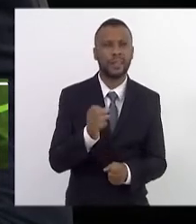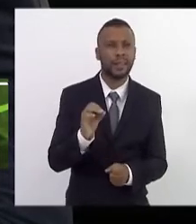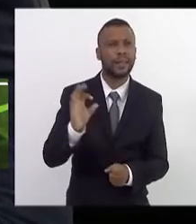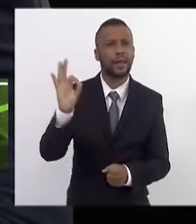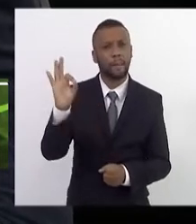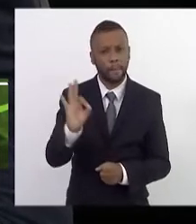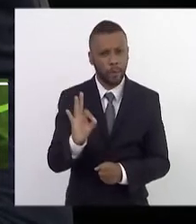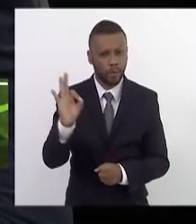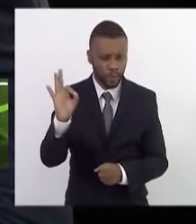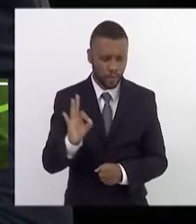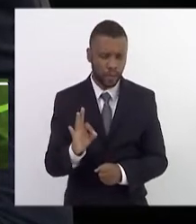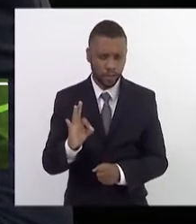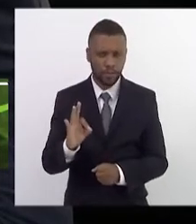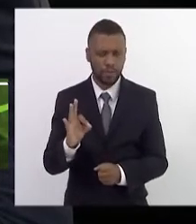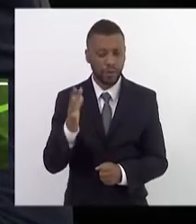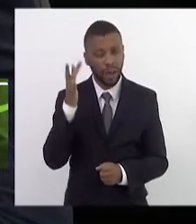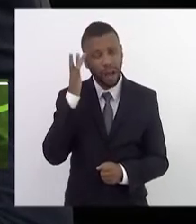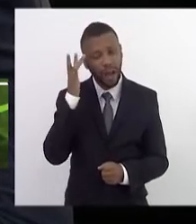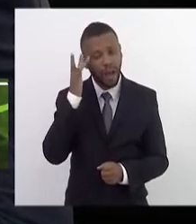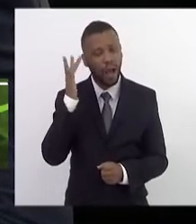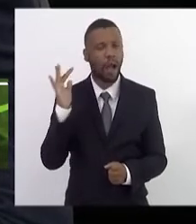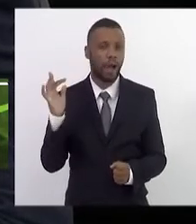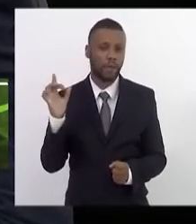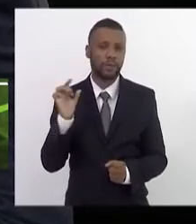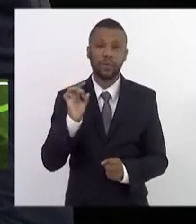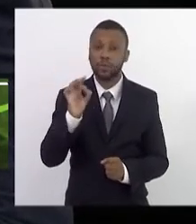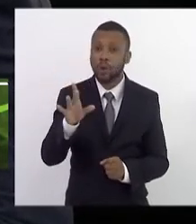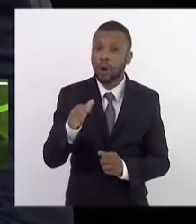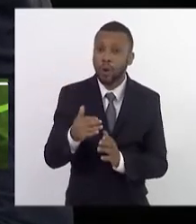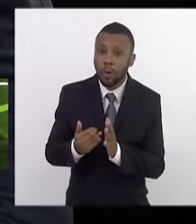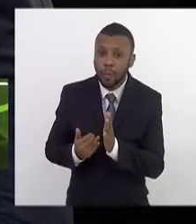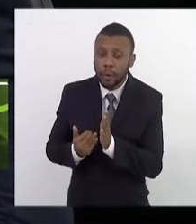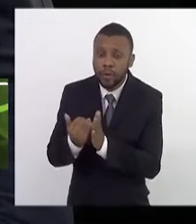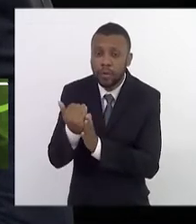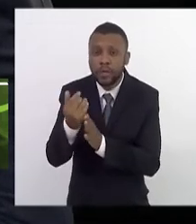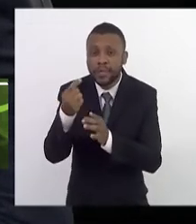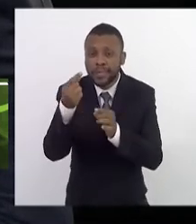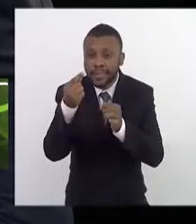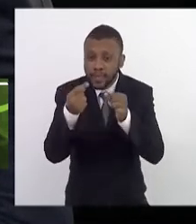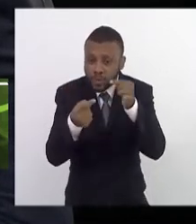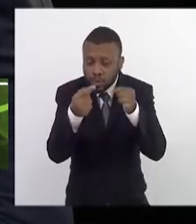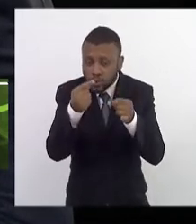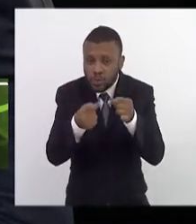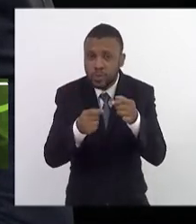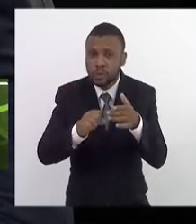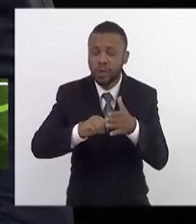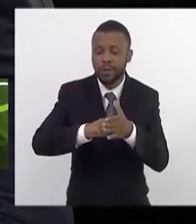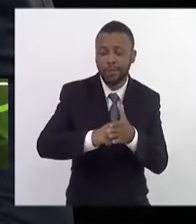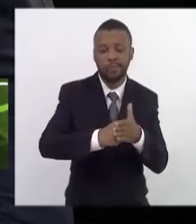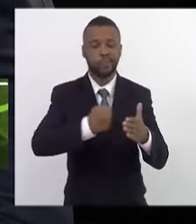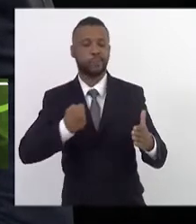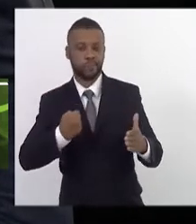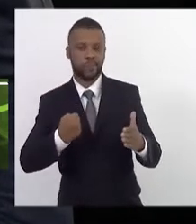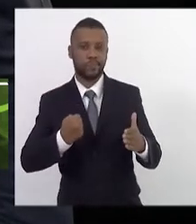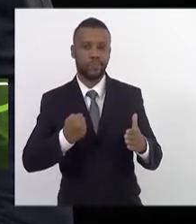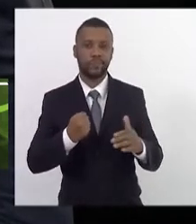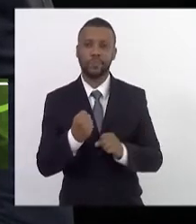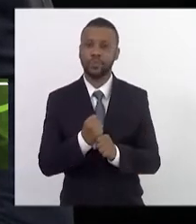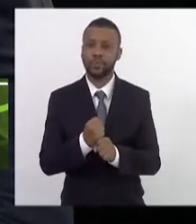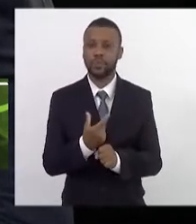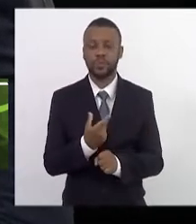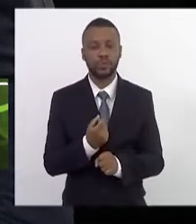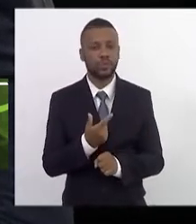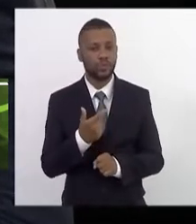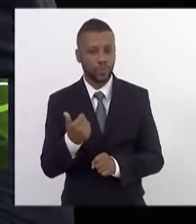60%, salvo engano. E só começou a ser descontingenciado no exercício de 21 a partir do meio do